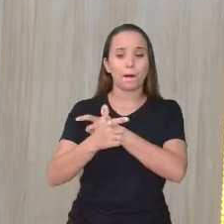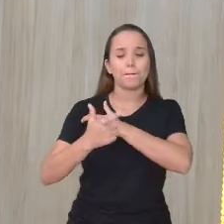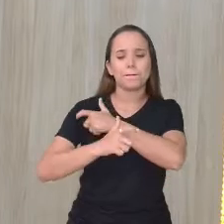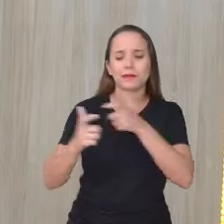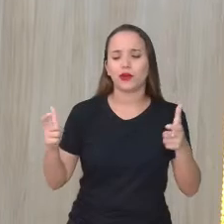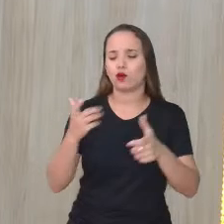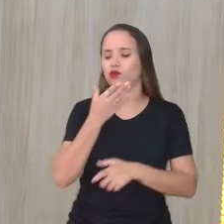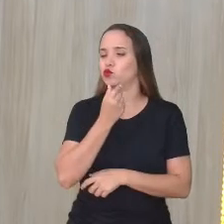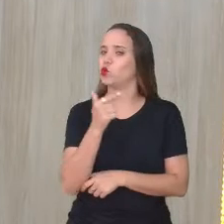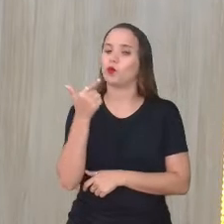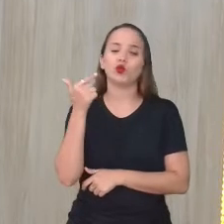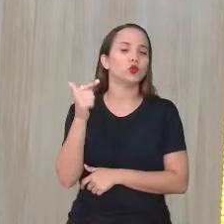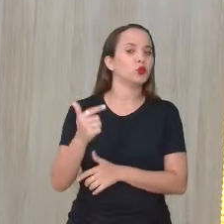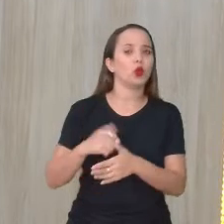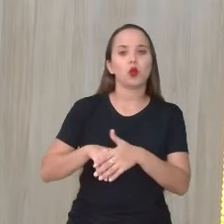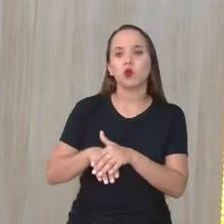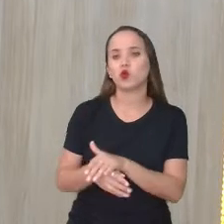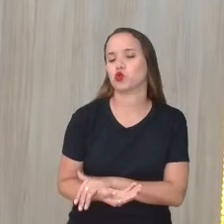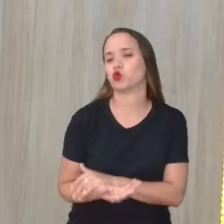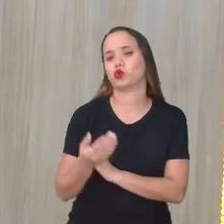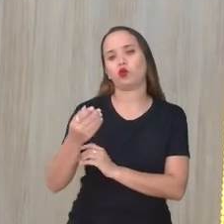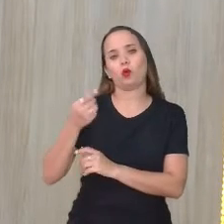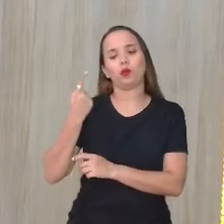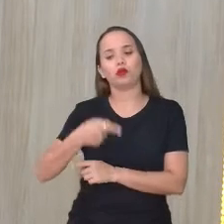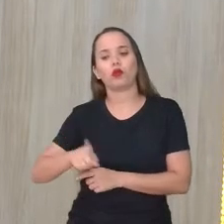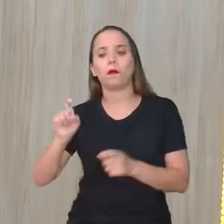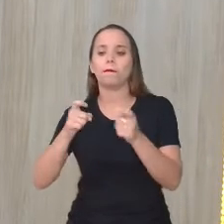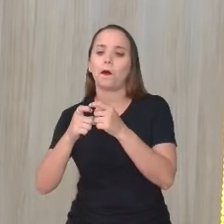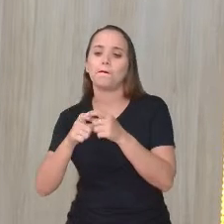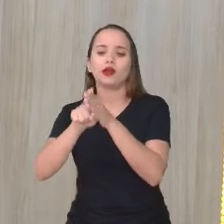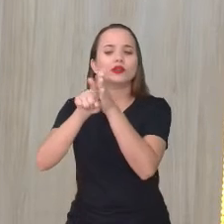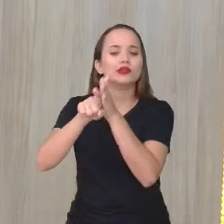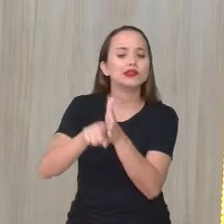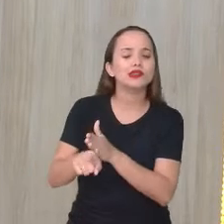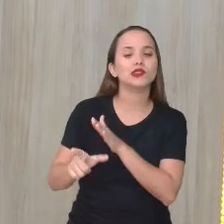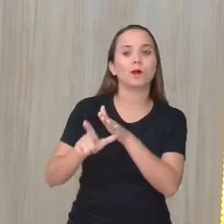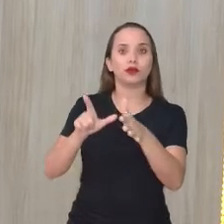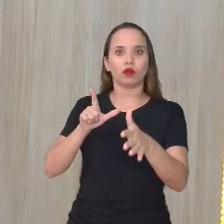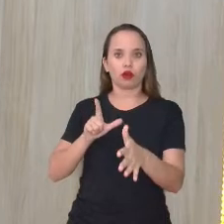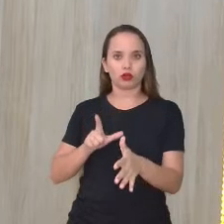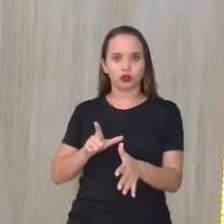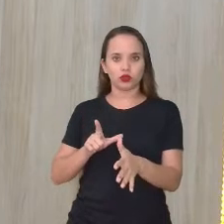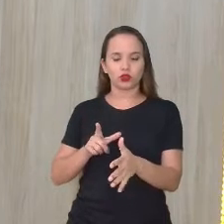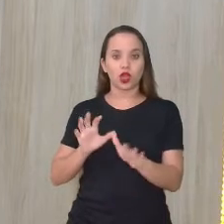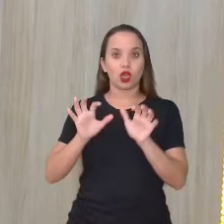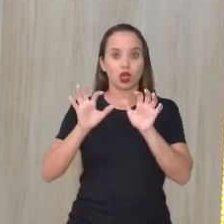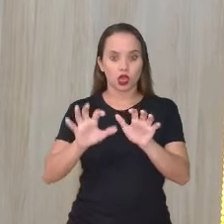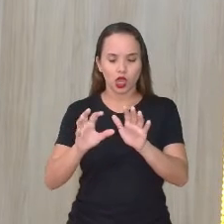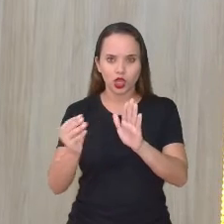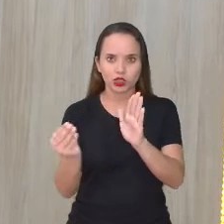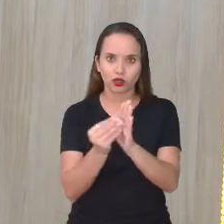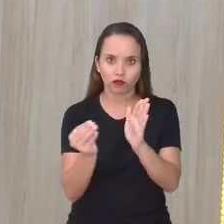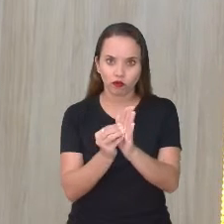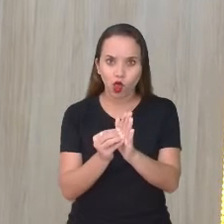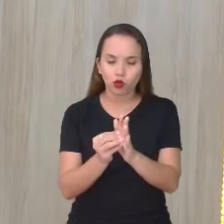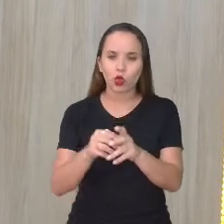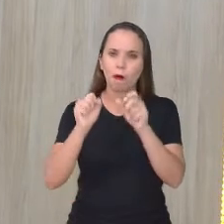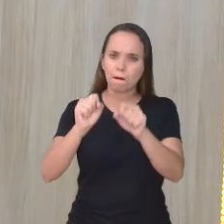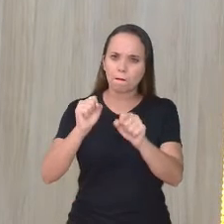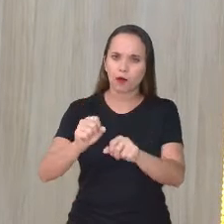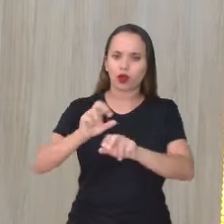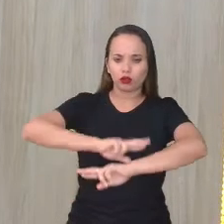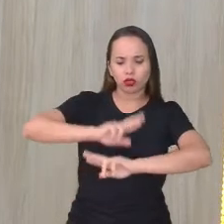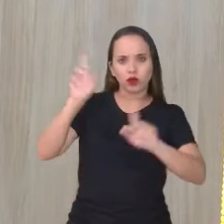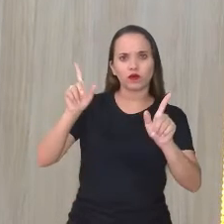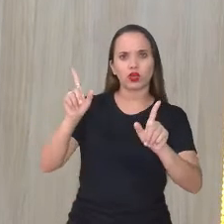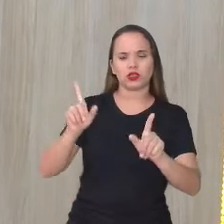exames preventivos. E essa falta de cuidado pode ser a diferença entre